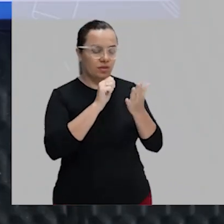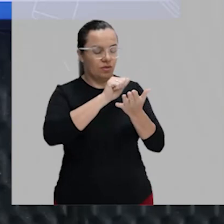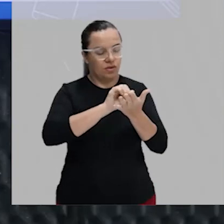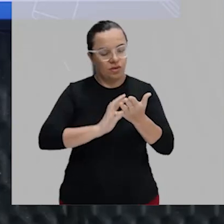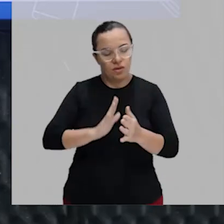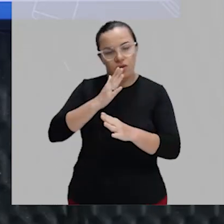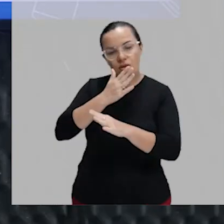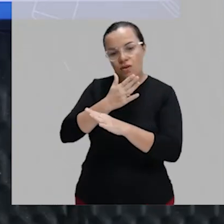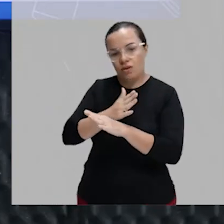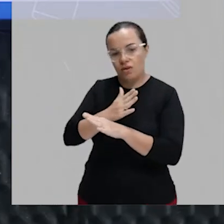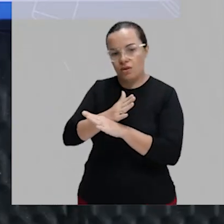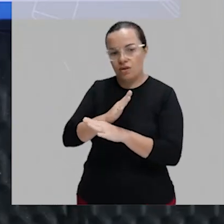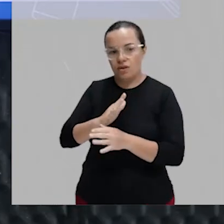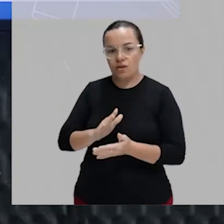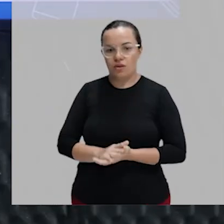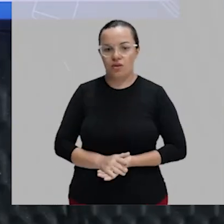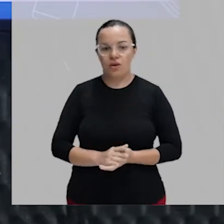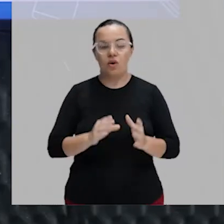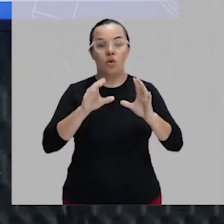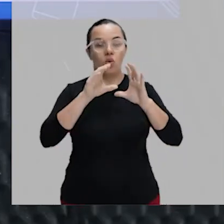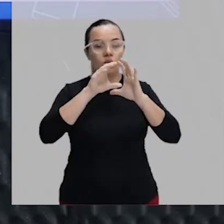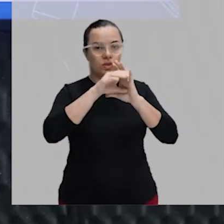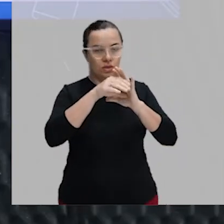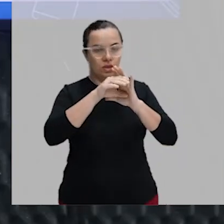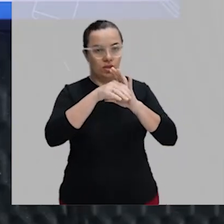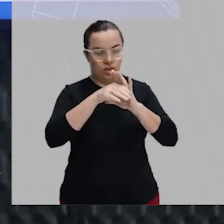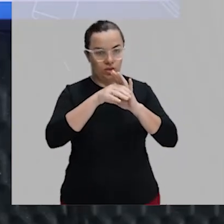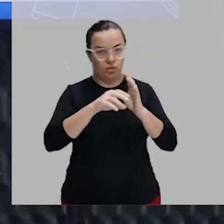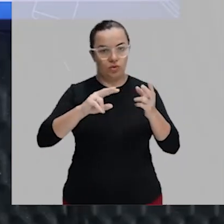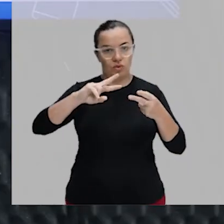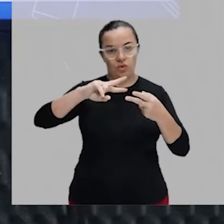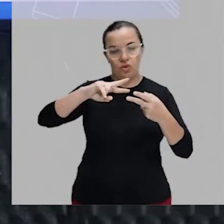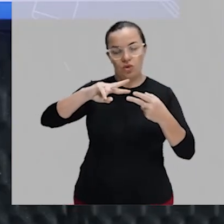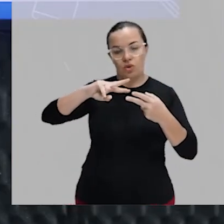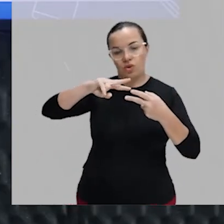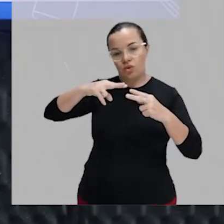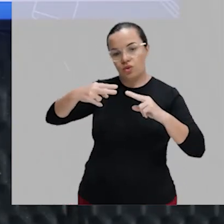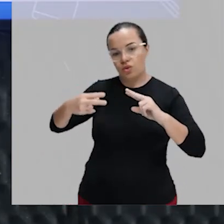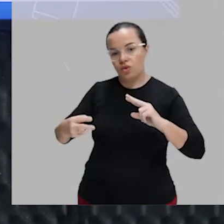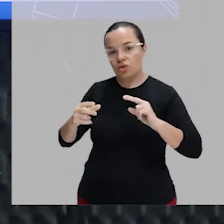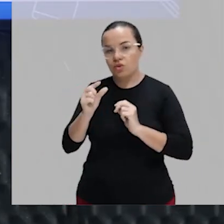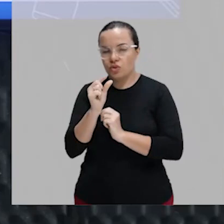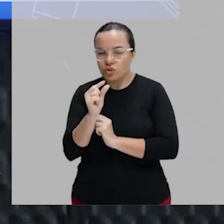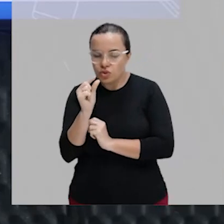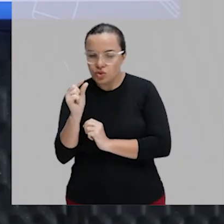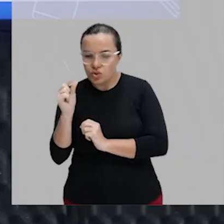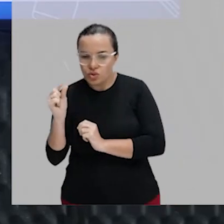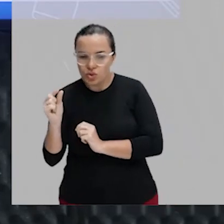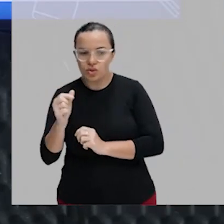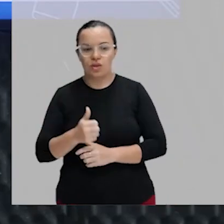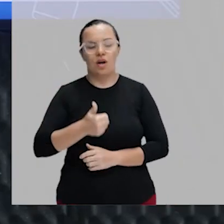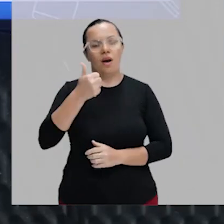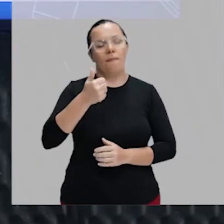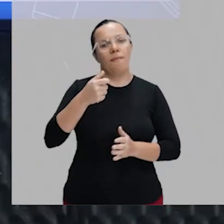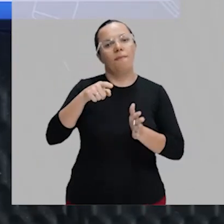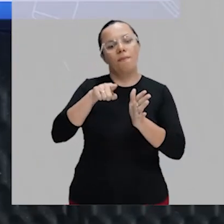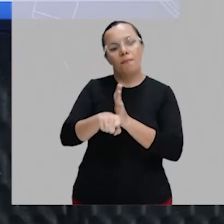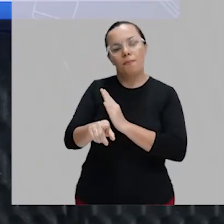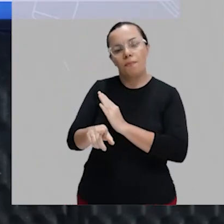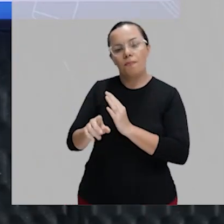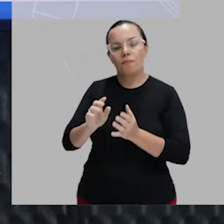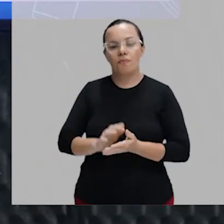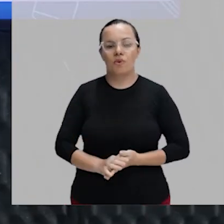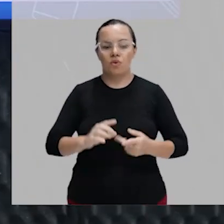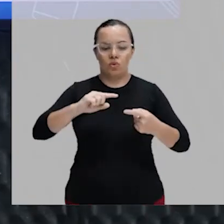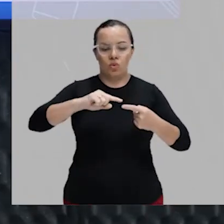trabalhar conceito de gene por meio de questões, tá? Então, a primeira questão, ela diz o seguinte: os